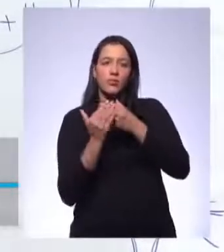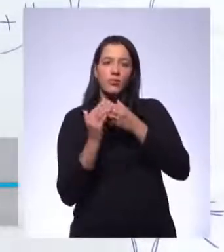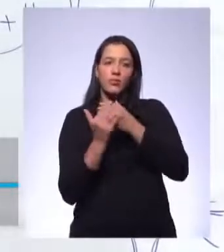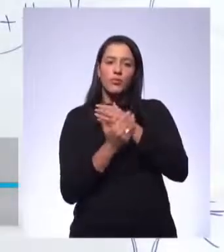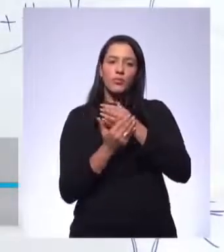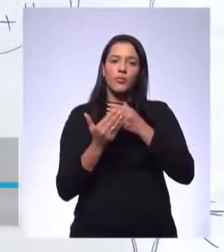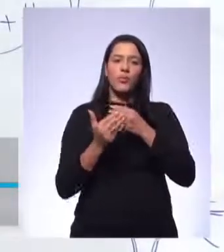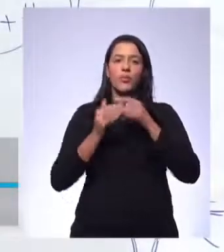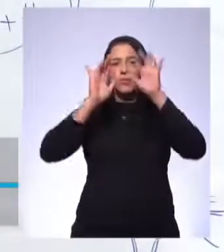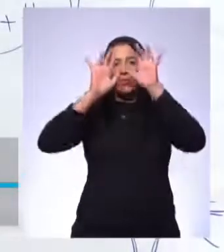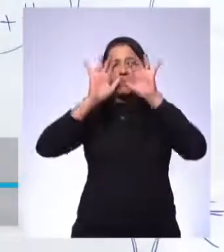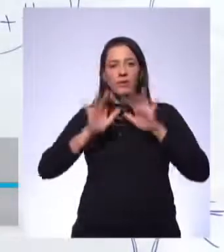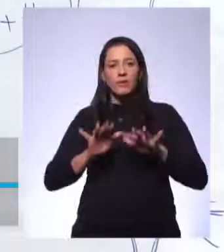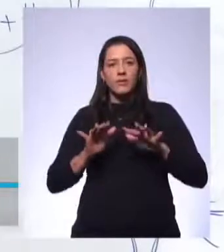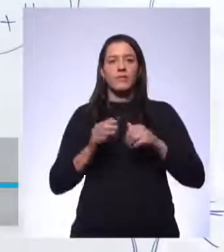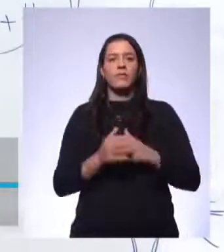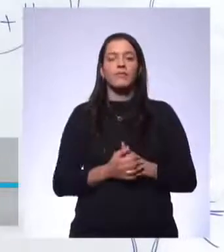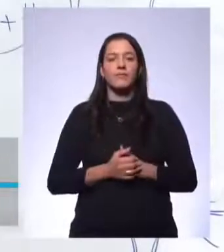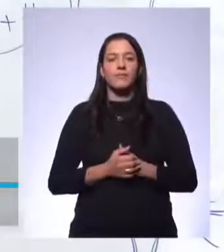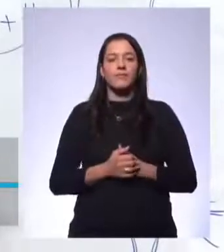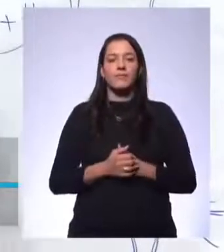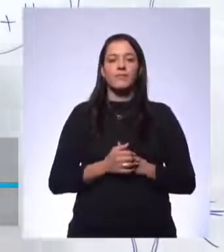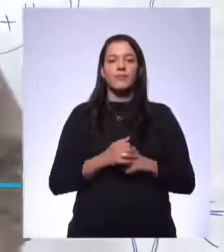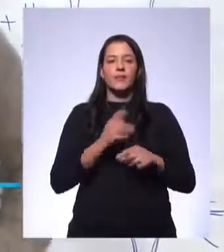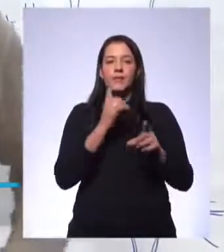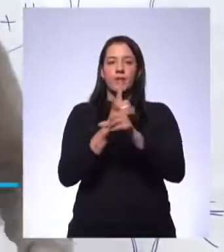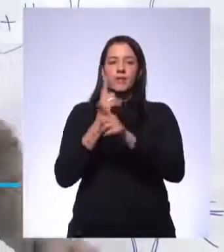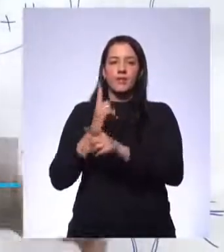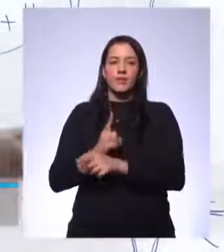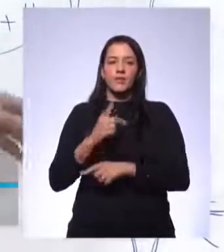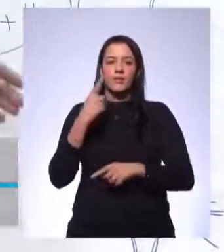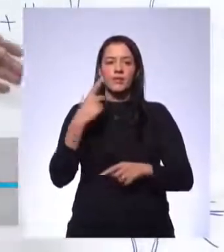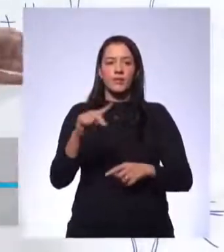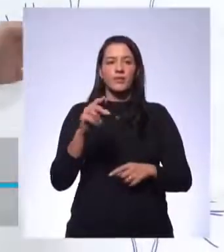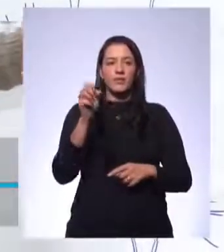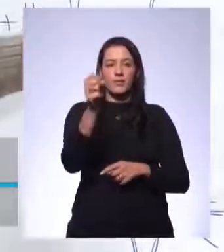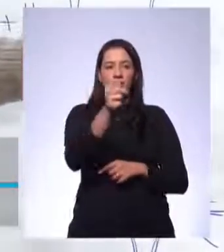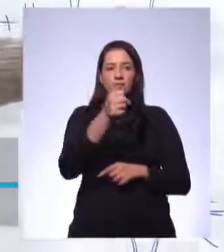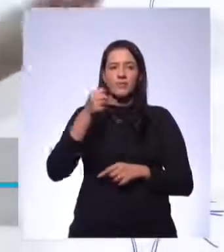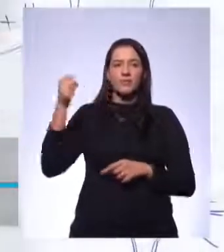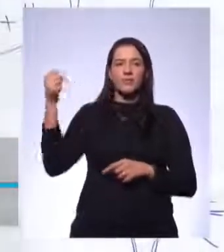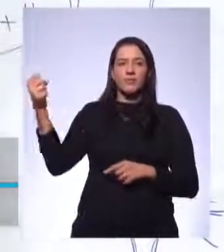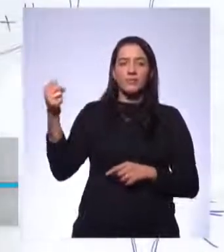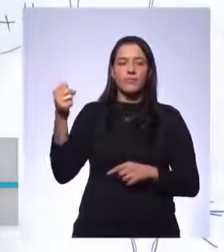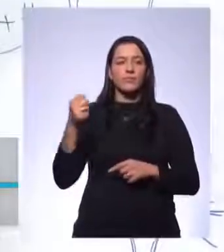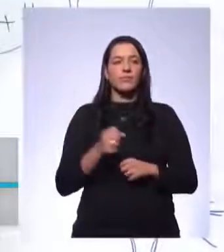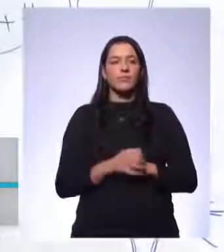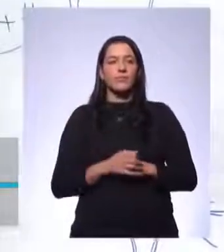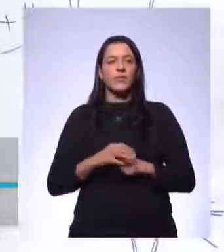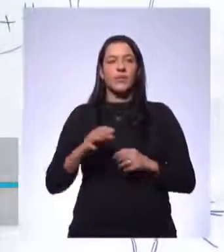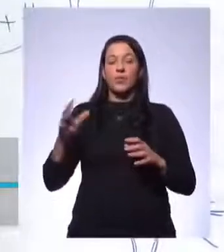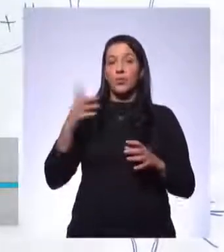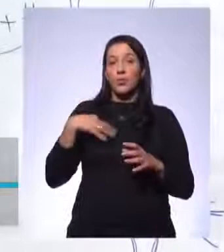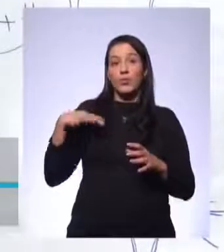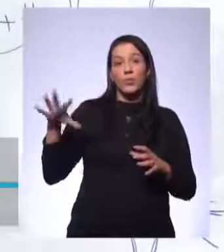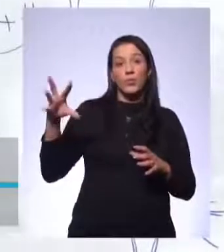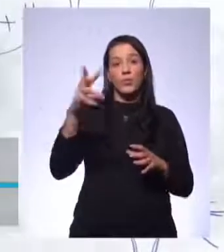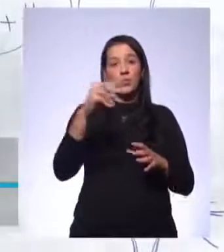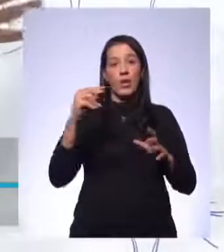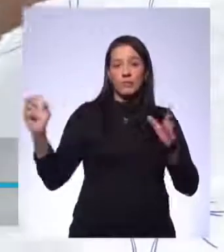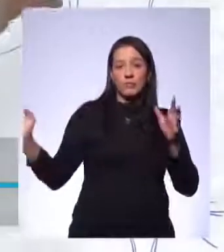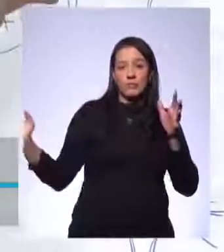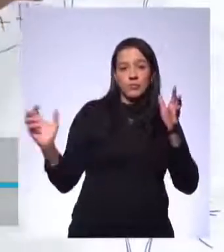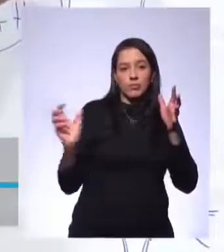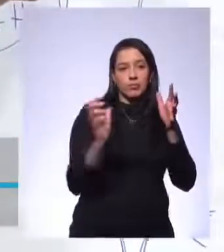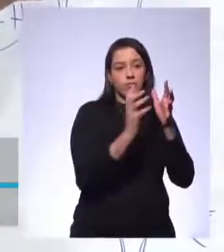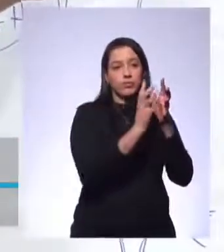copo, que também você encontra facinho na sua geladeira. Você abre lá a geladeira, todo o ar que está na sua cozinha entra dentro